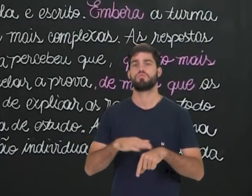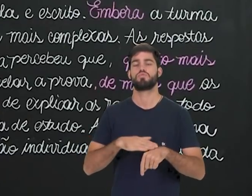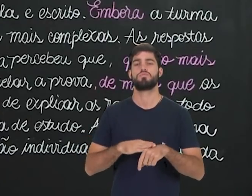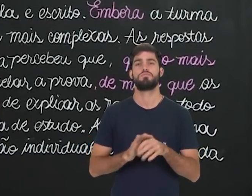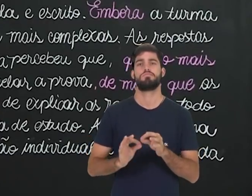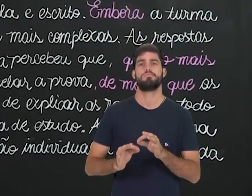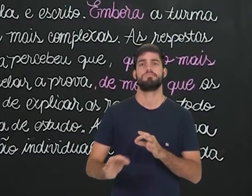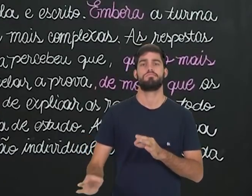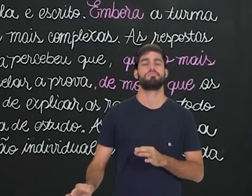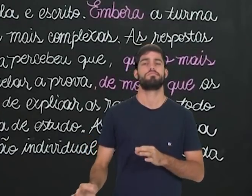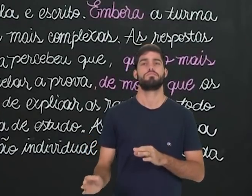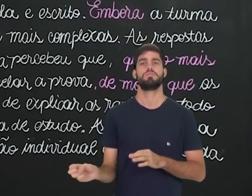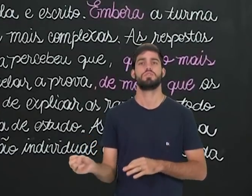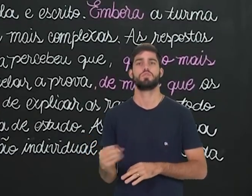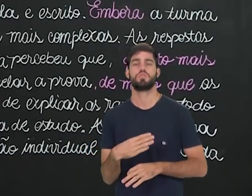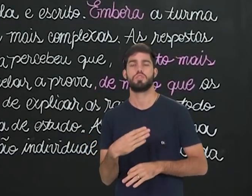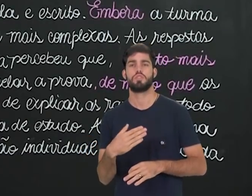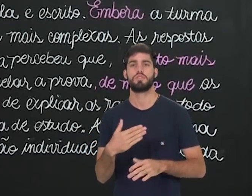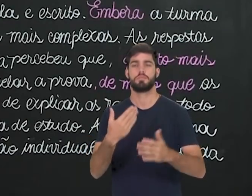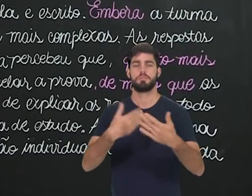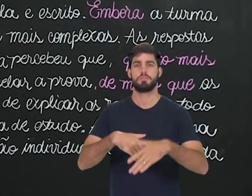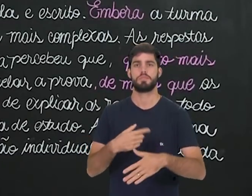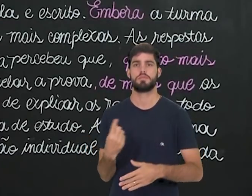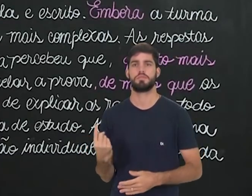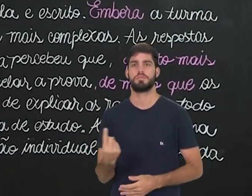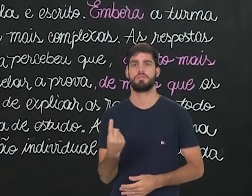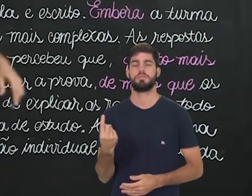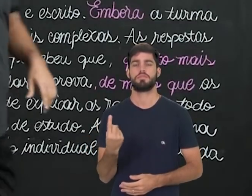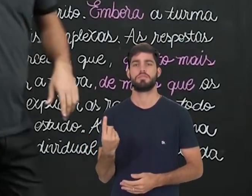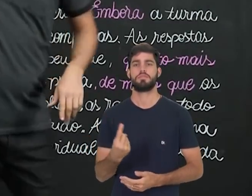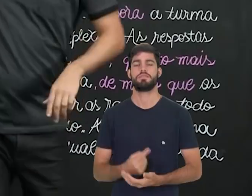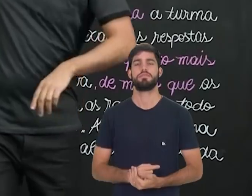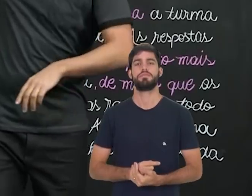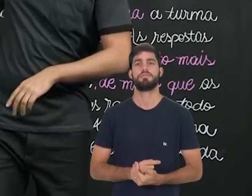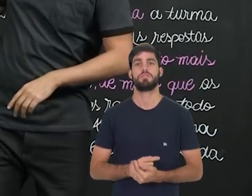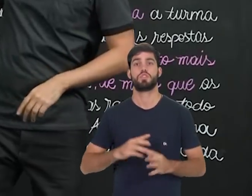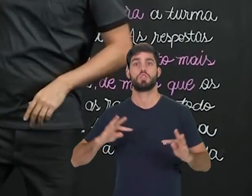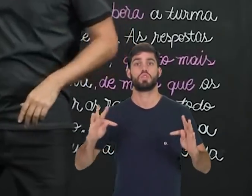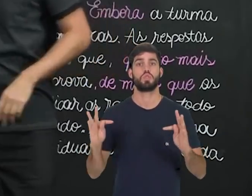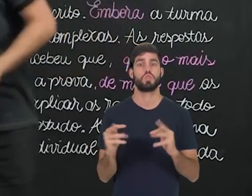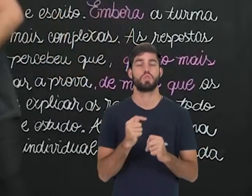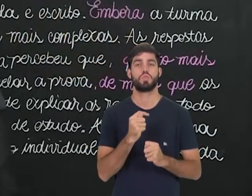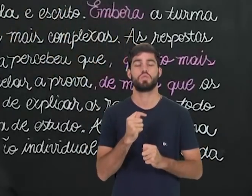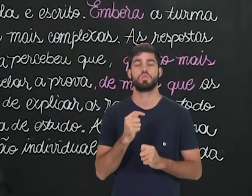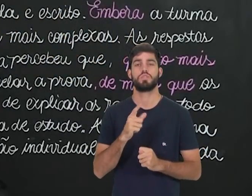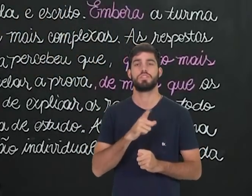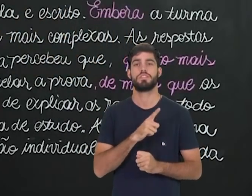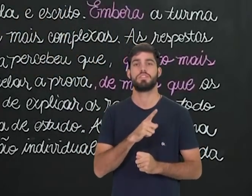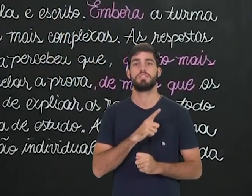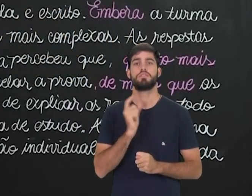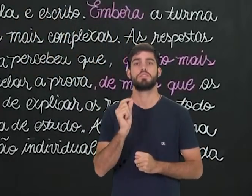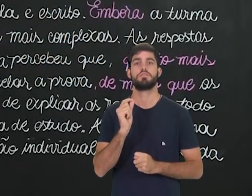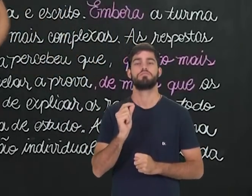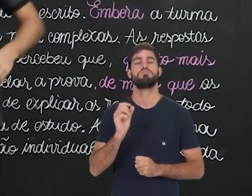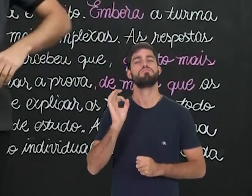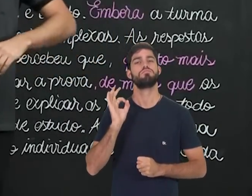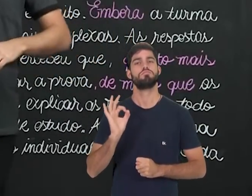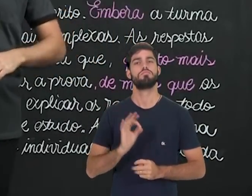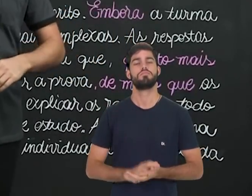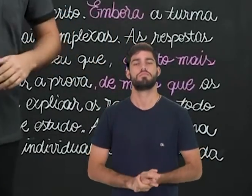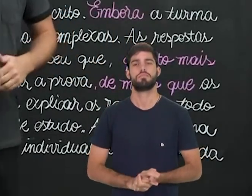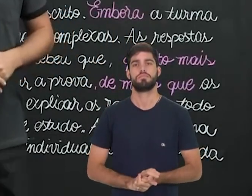resolveram formatar uma nova avaliação individual a ser aplicada quando todos estivessem prontos. Ou